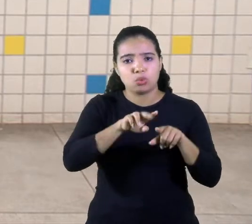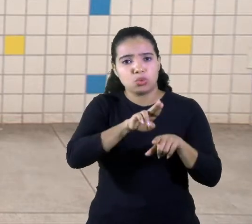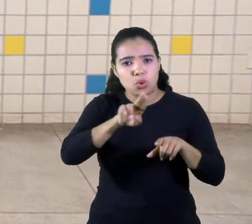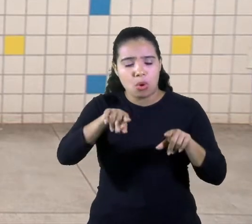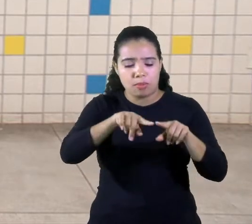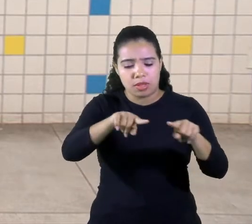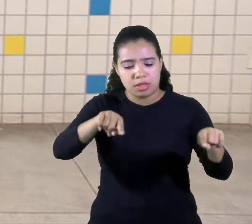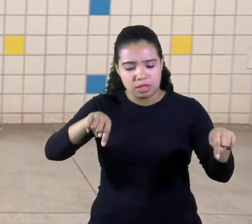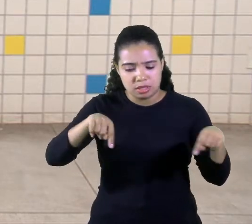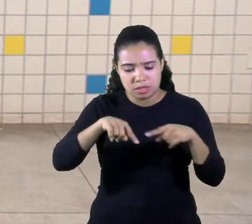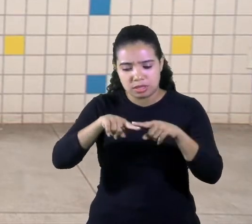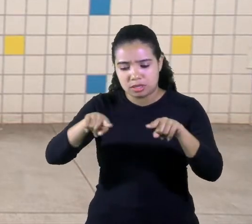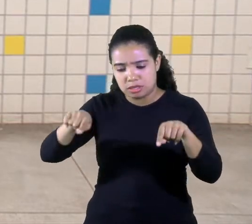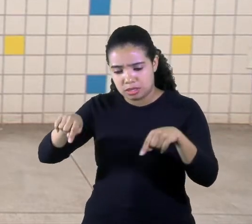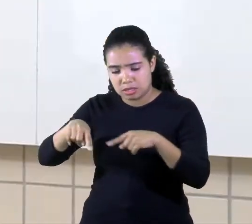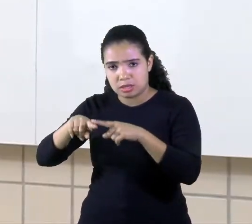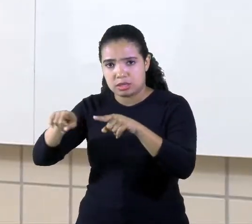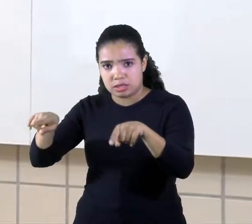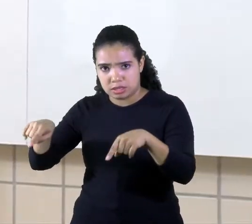tá?